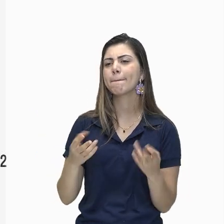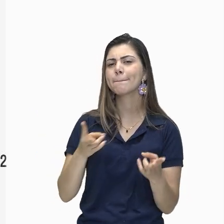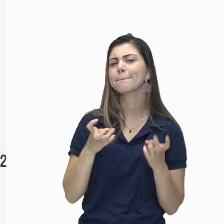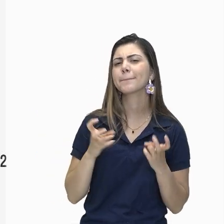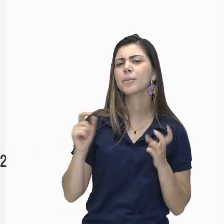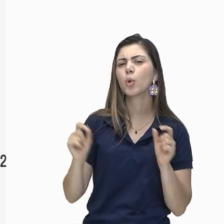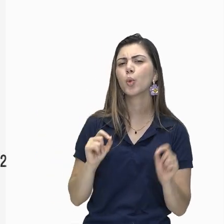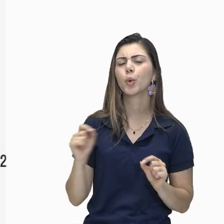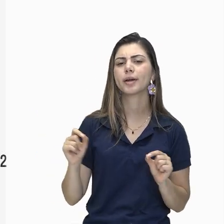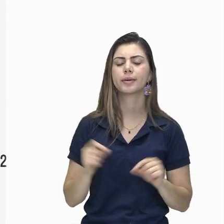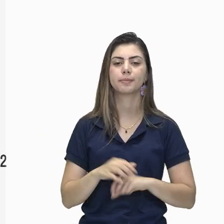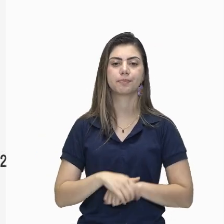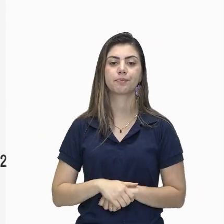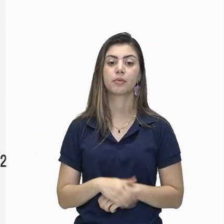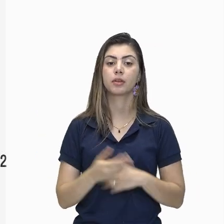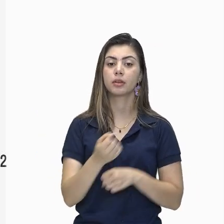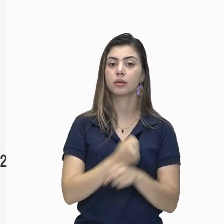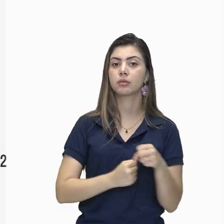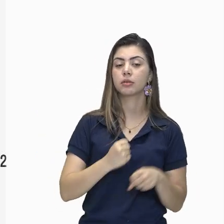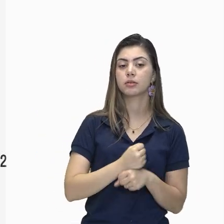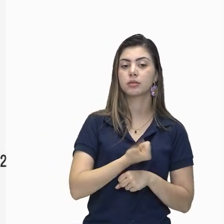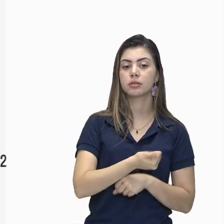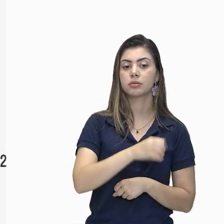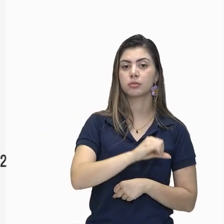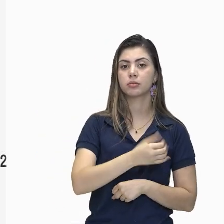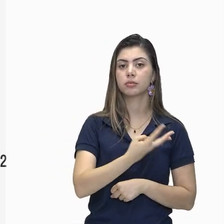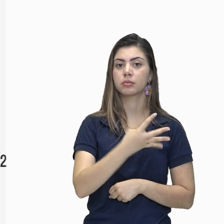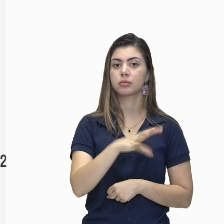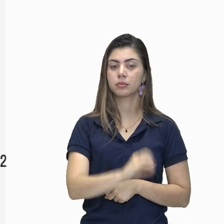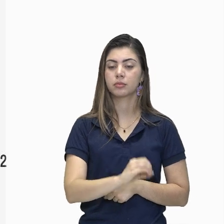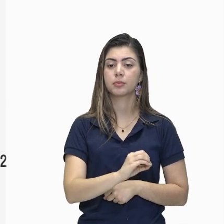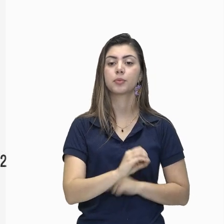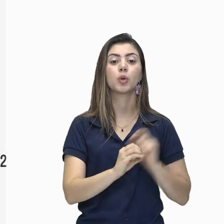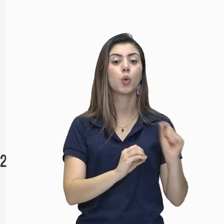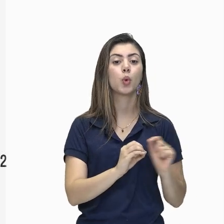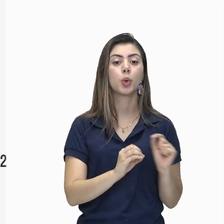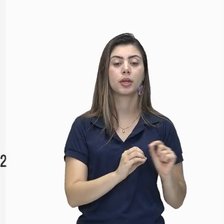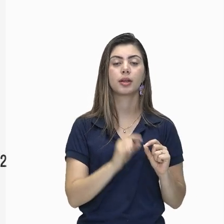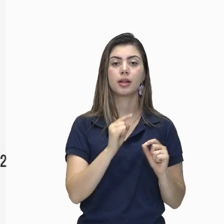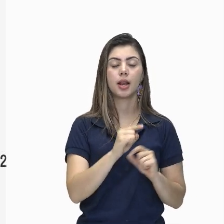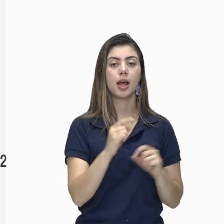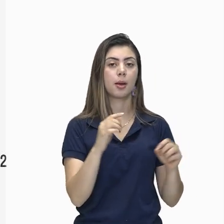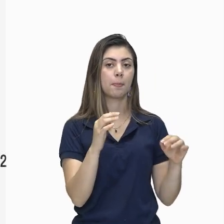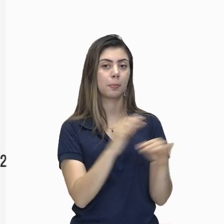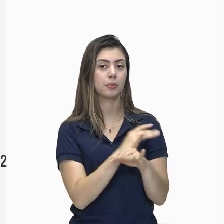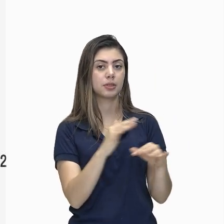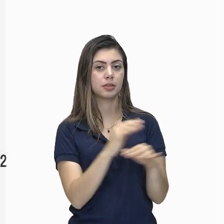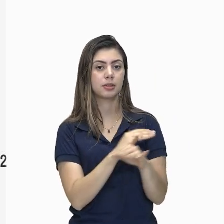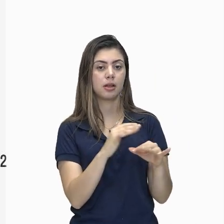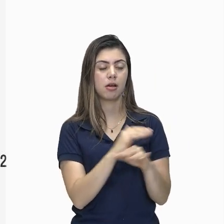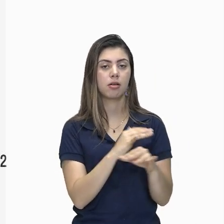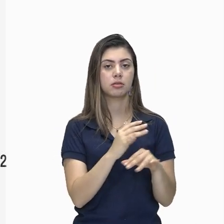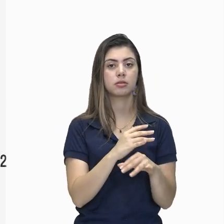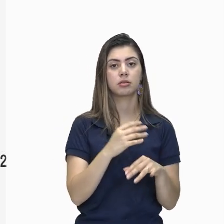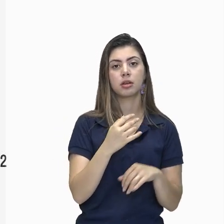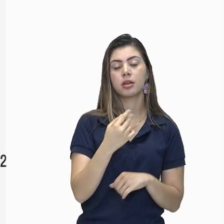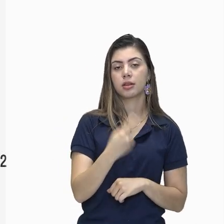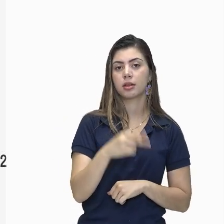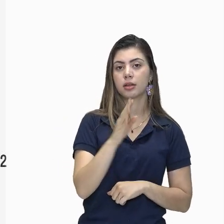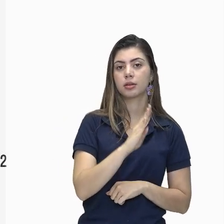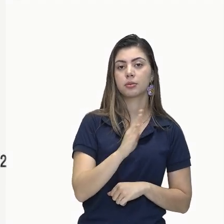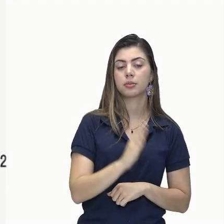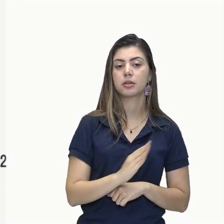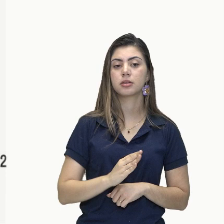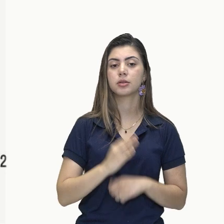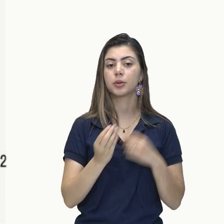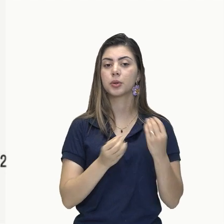que em 1940, a taxa de urbanização do território brasileiro, ela estava